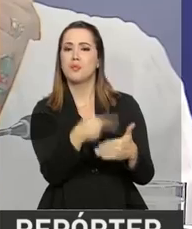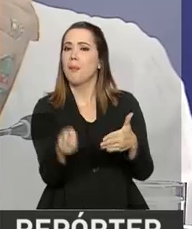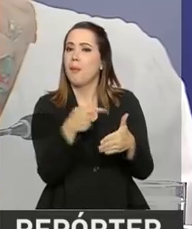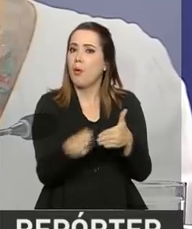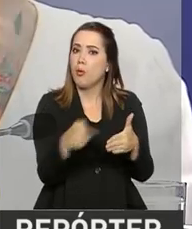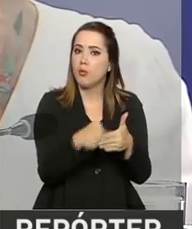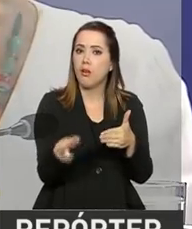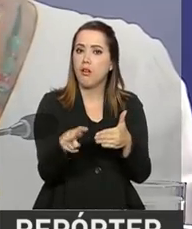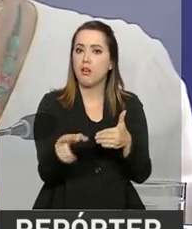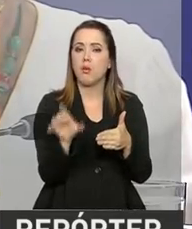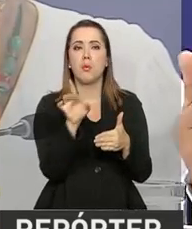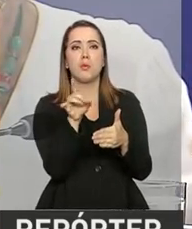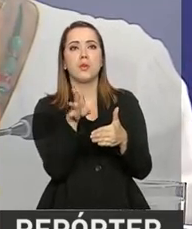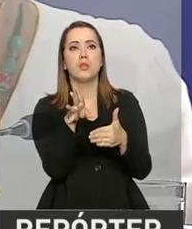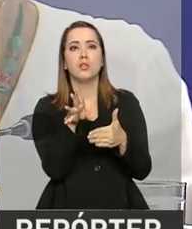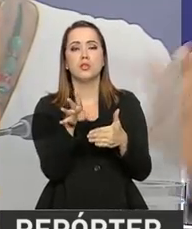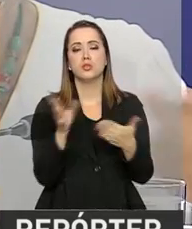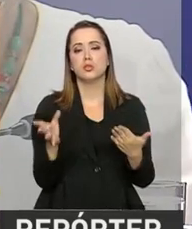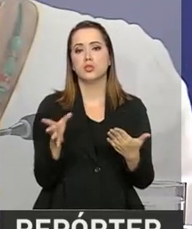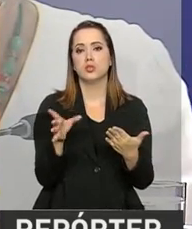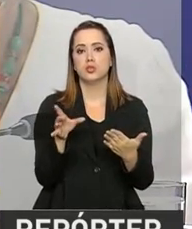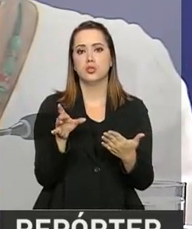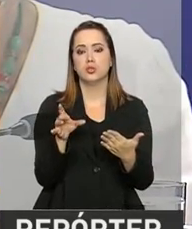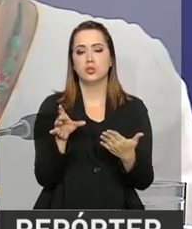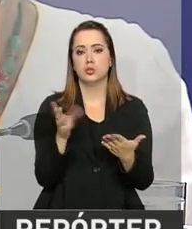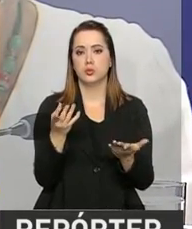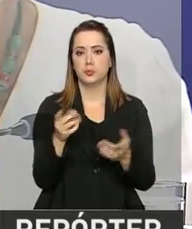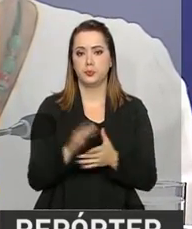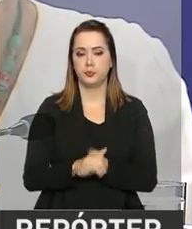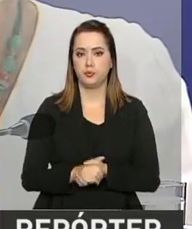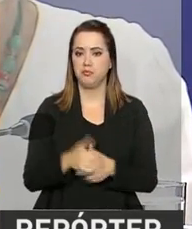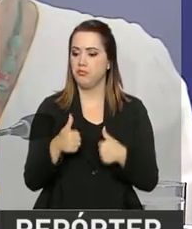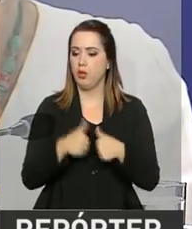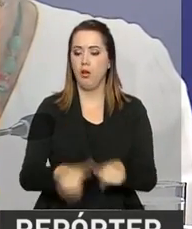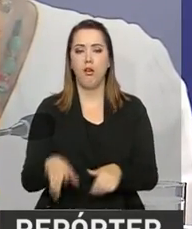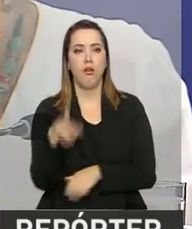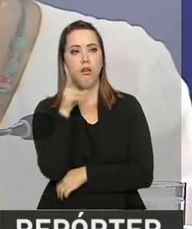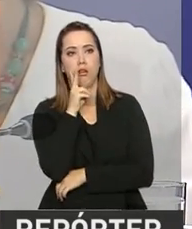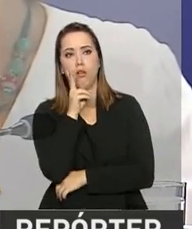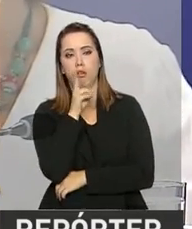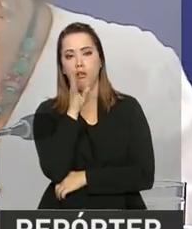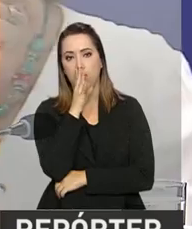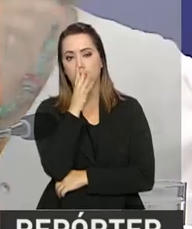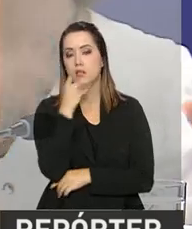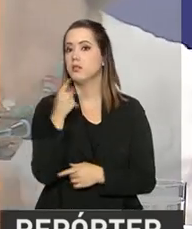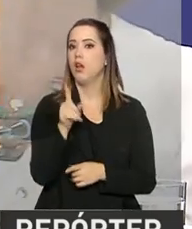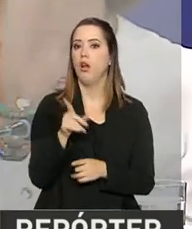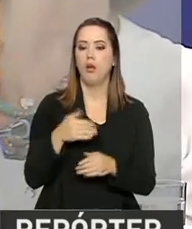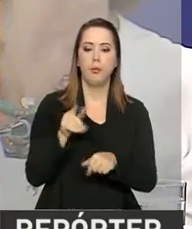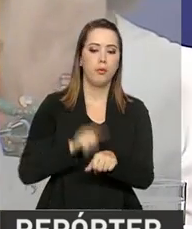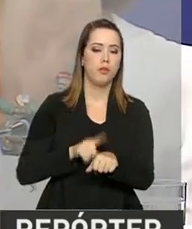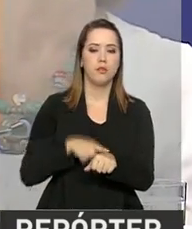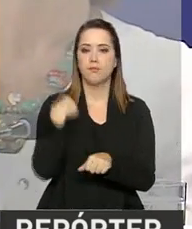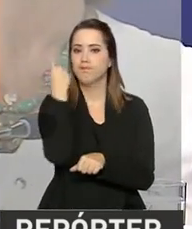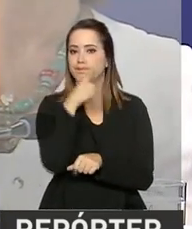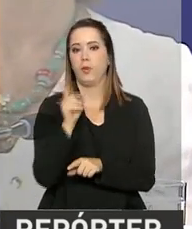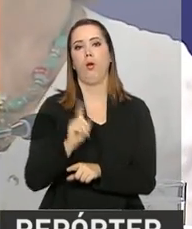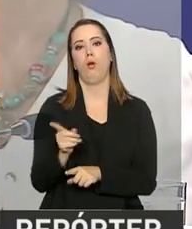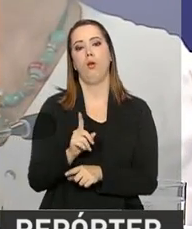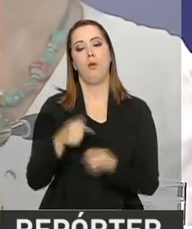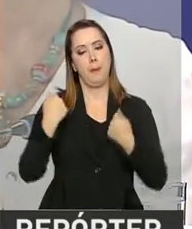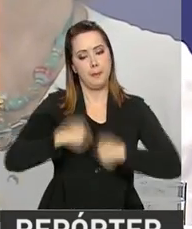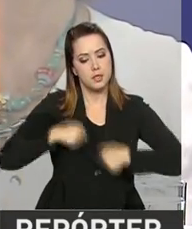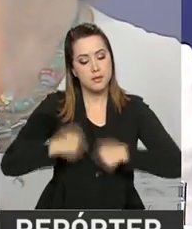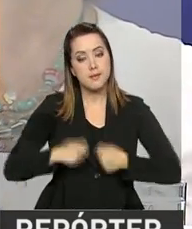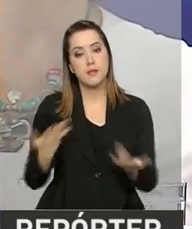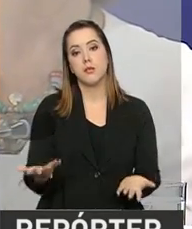esse simplesmente ficar olhando a banda passar e o tempo passar devo